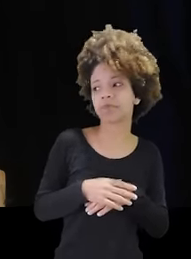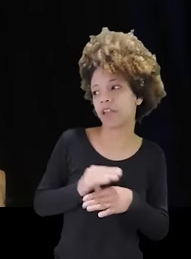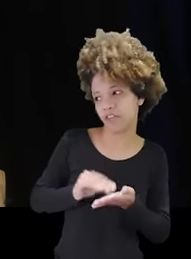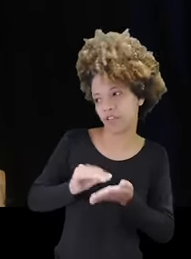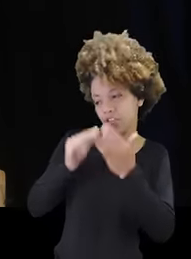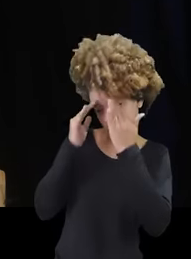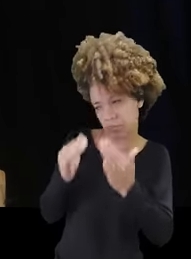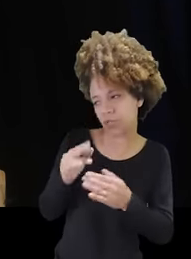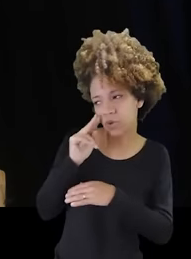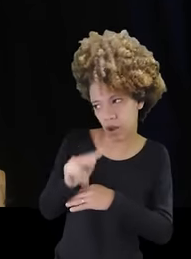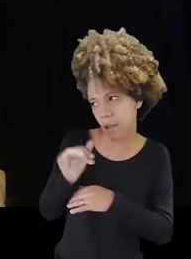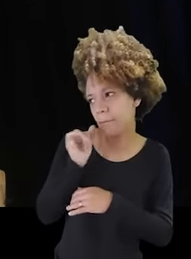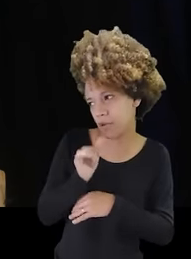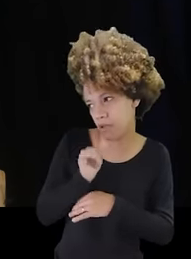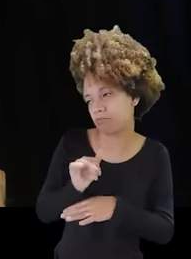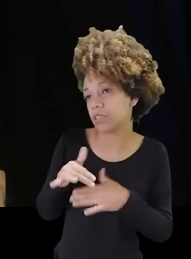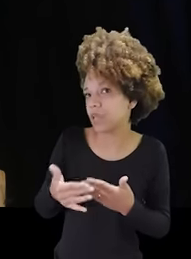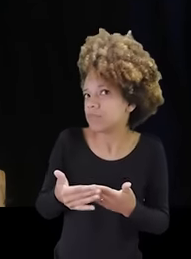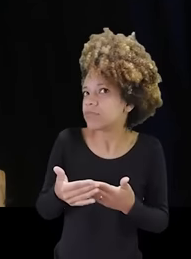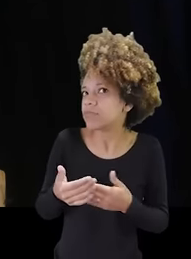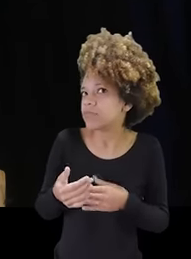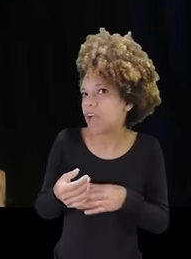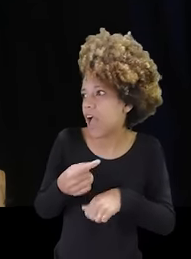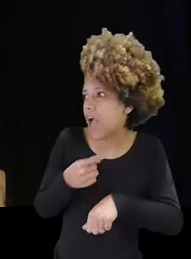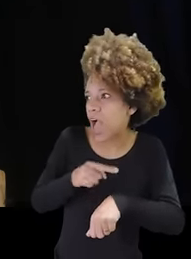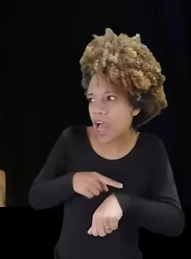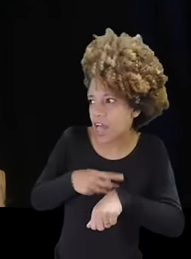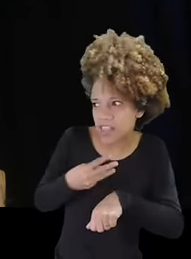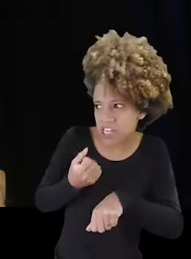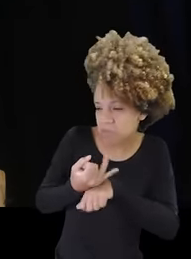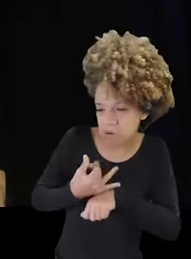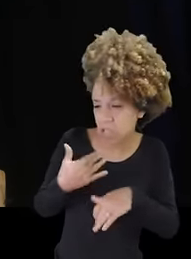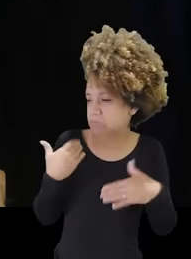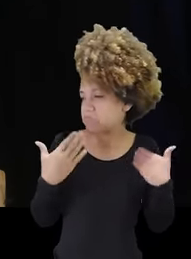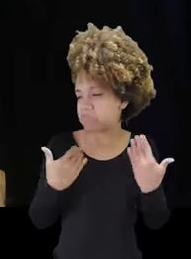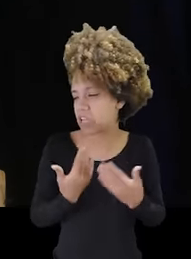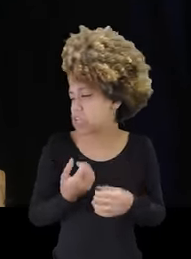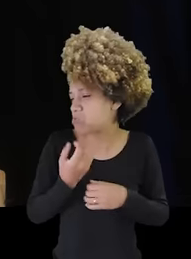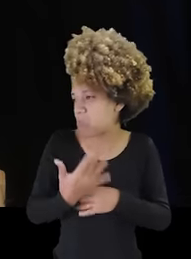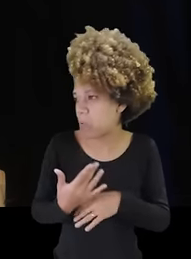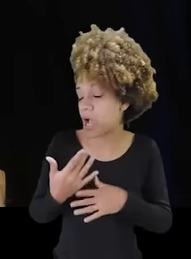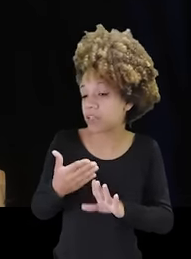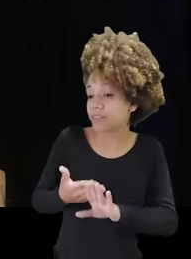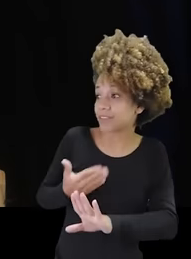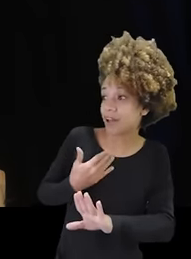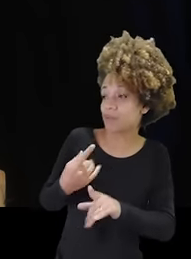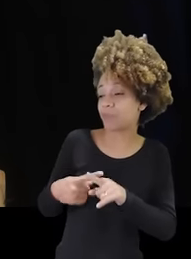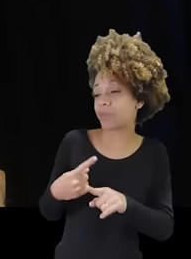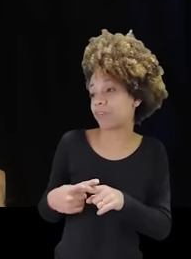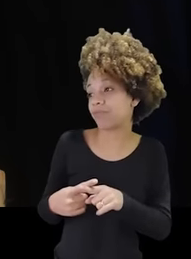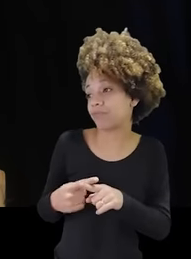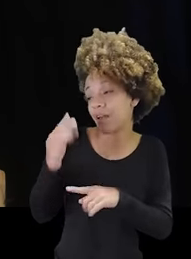é desrespeito assim então Justamente por isso dá certo que é o que faz eu me afastar um pouco porque